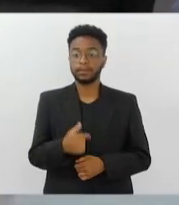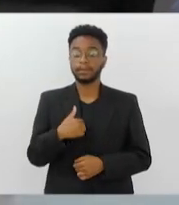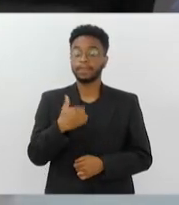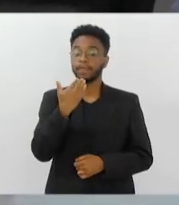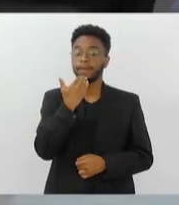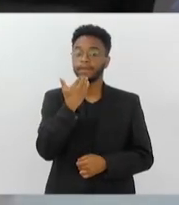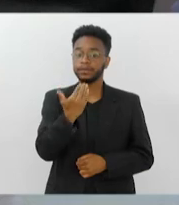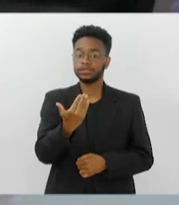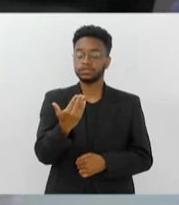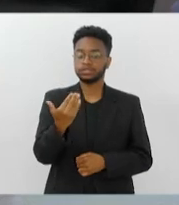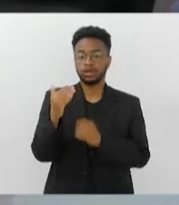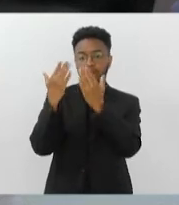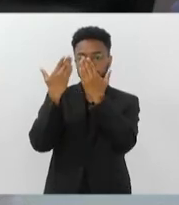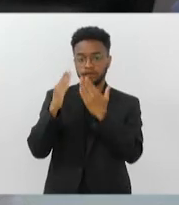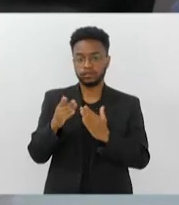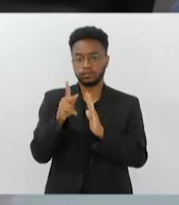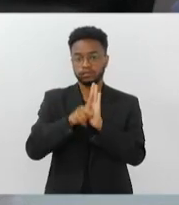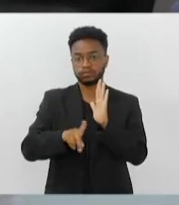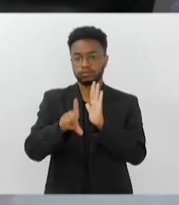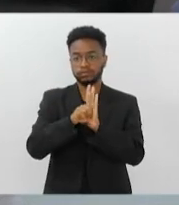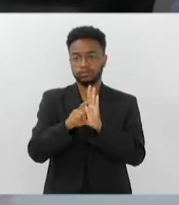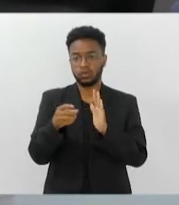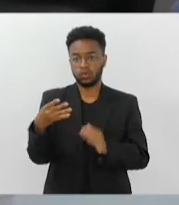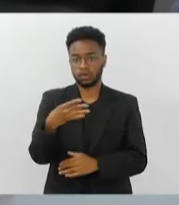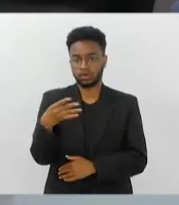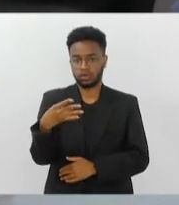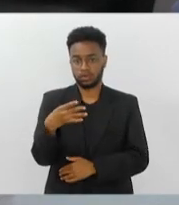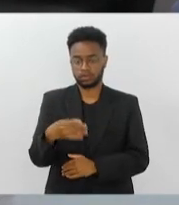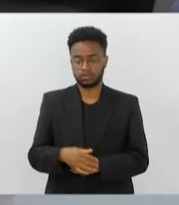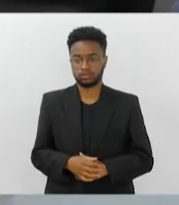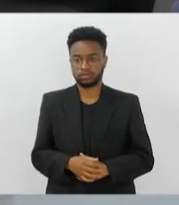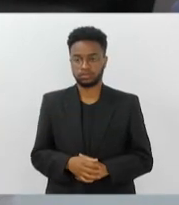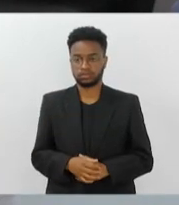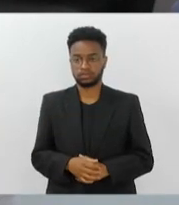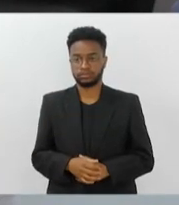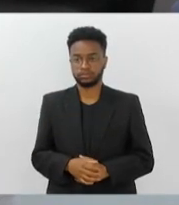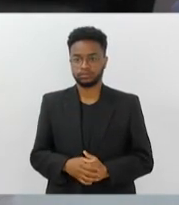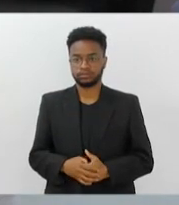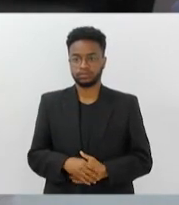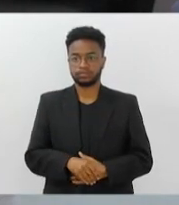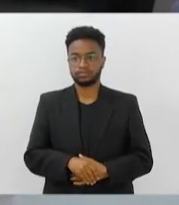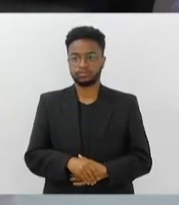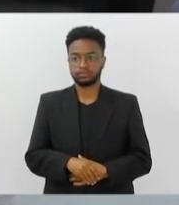pedir vistas no projeto 44.